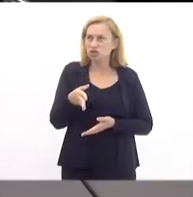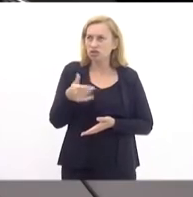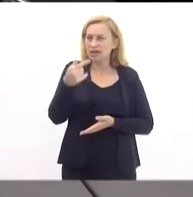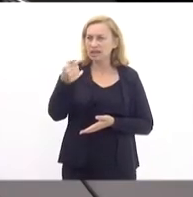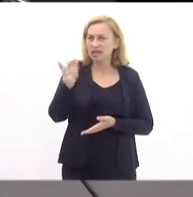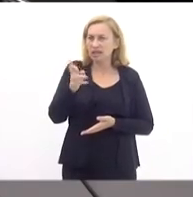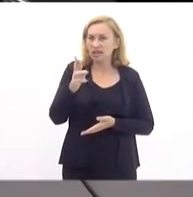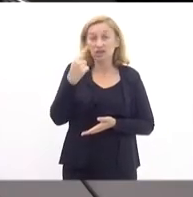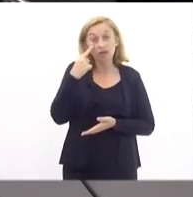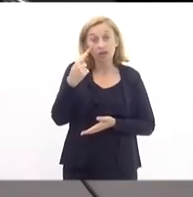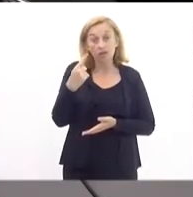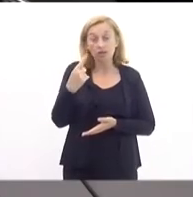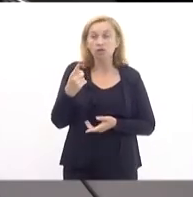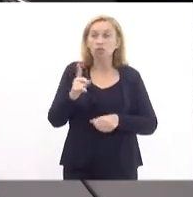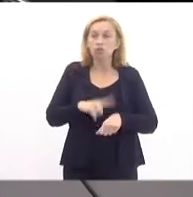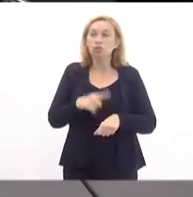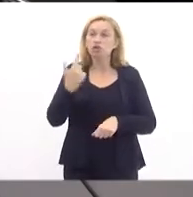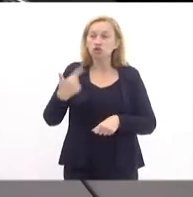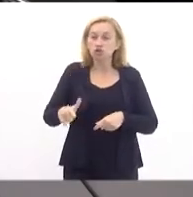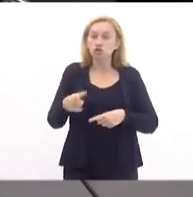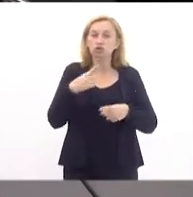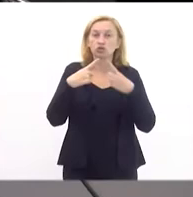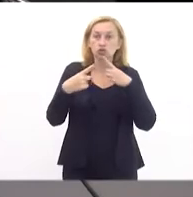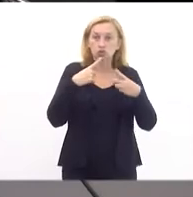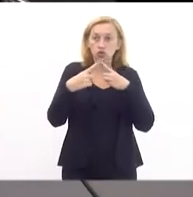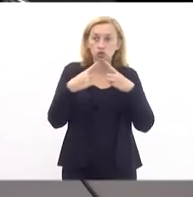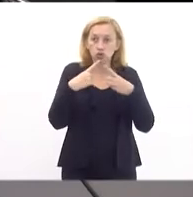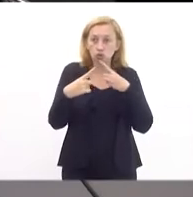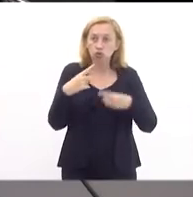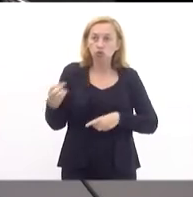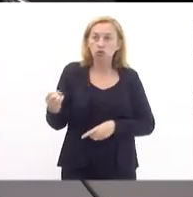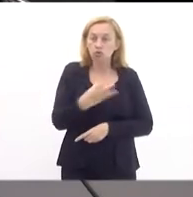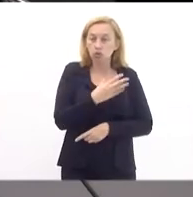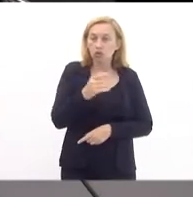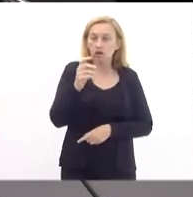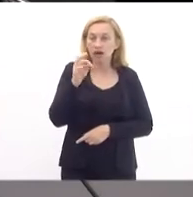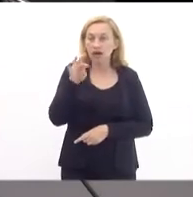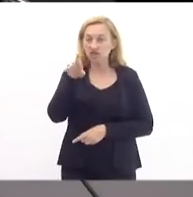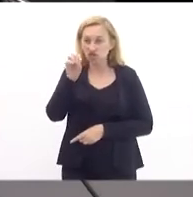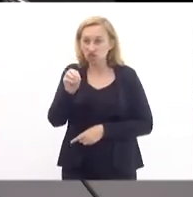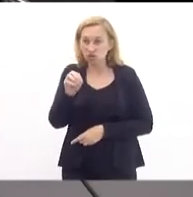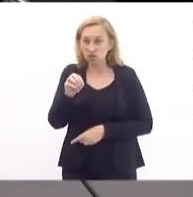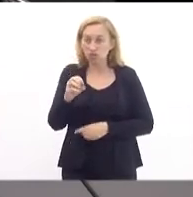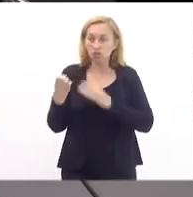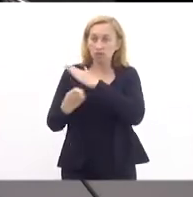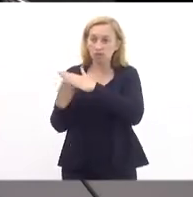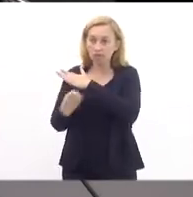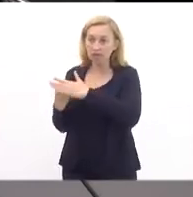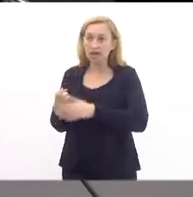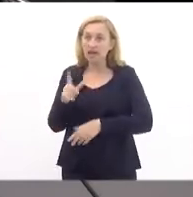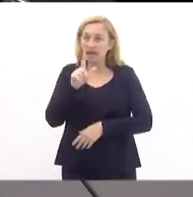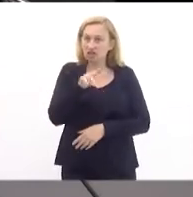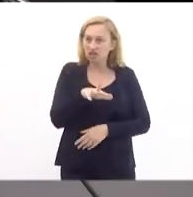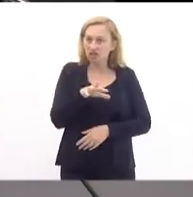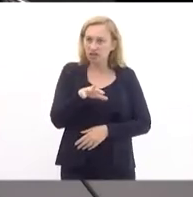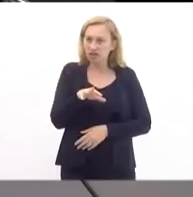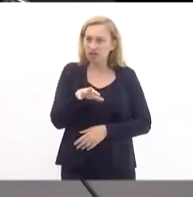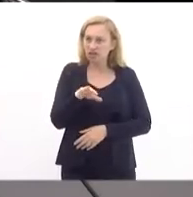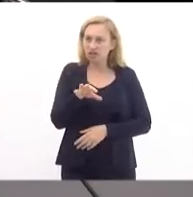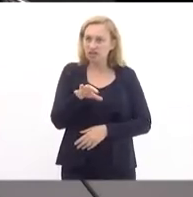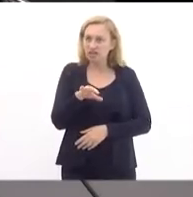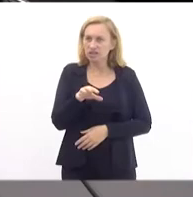7,00. Então, a gente está, no momento, novamente, discutindo um novo aditivo com a concessionária. Essa diferença tarifária